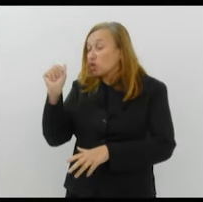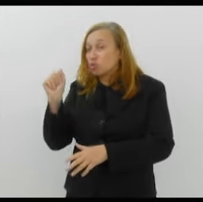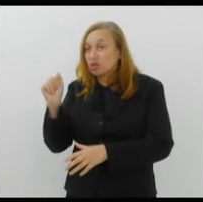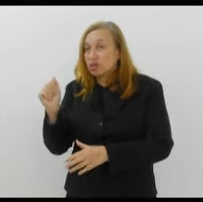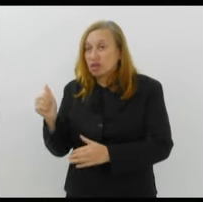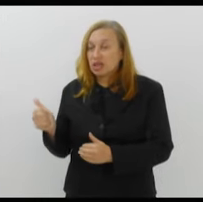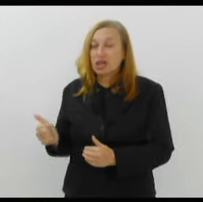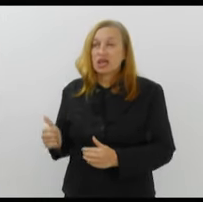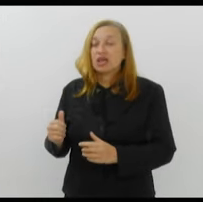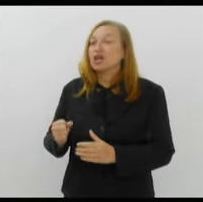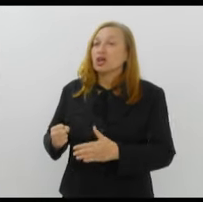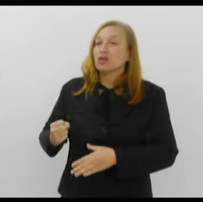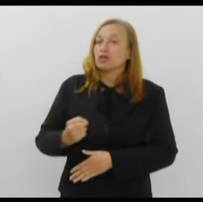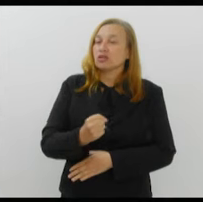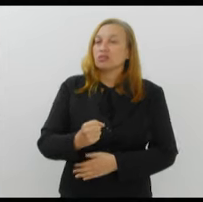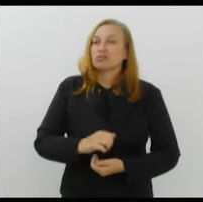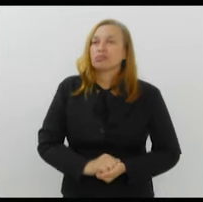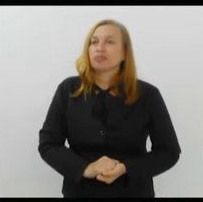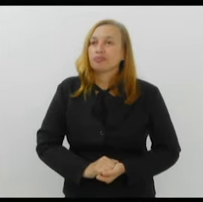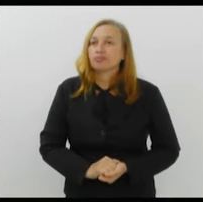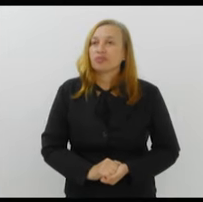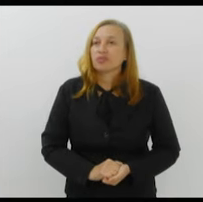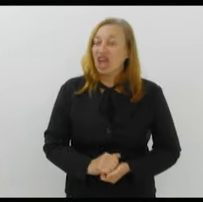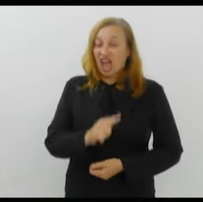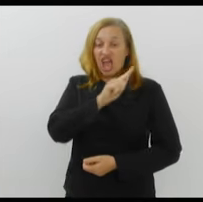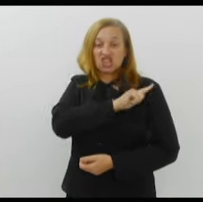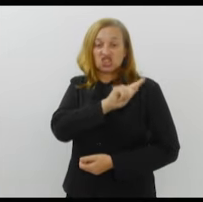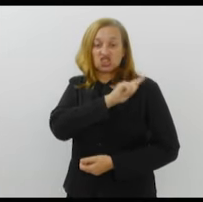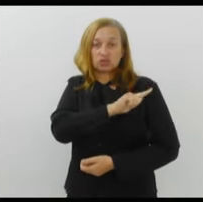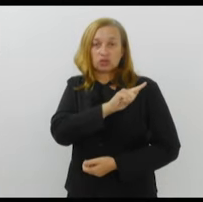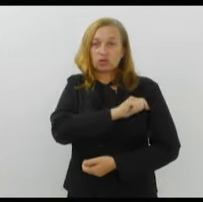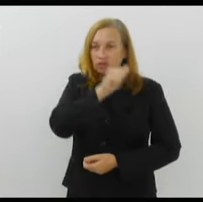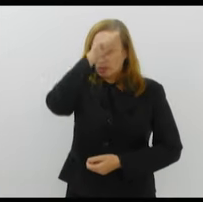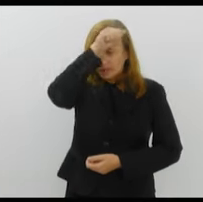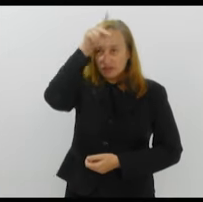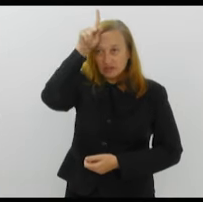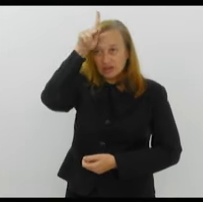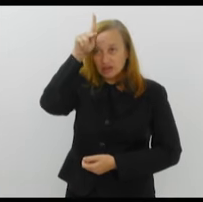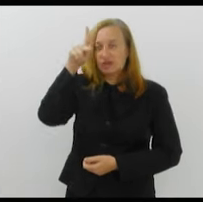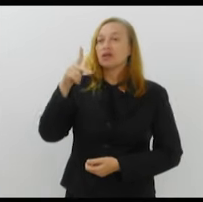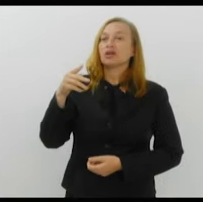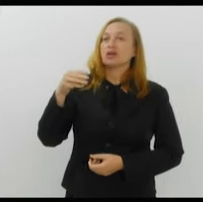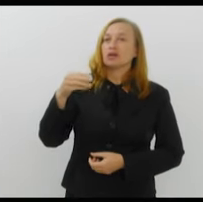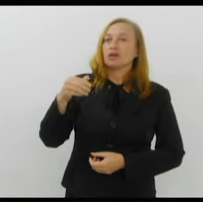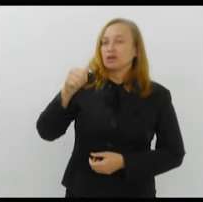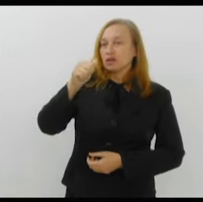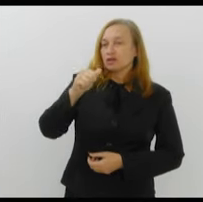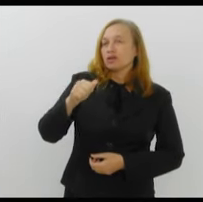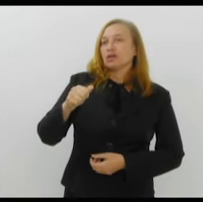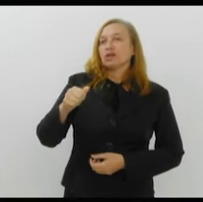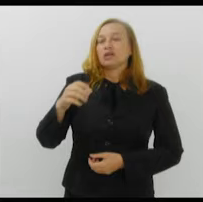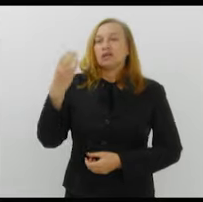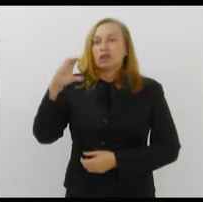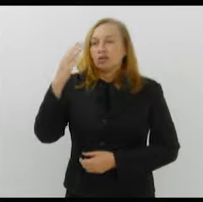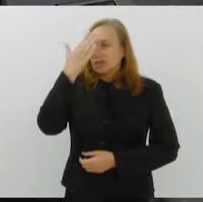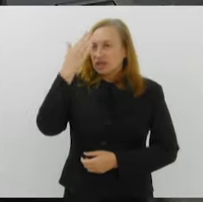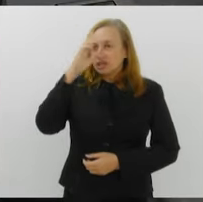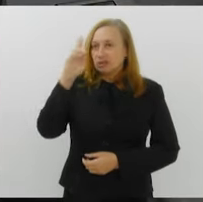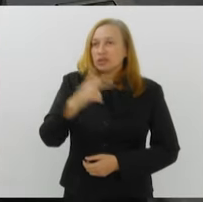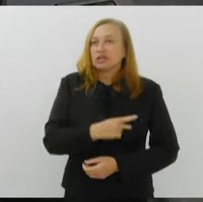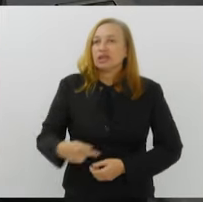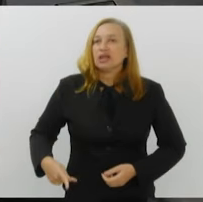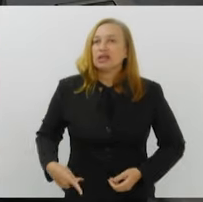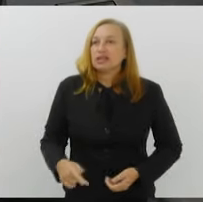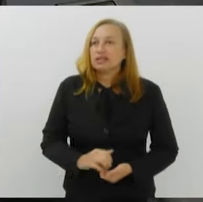ocupado. A gestão da Prefeitura Municipal de Niterói. Muito obrigado, senhor presidente.